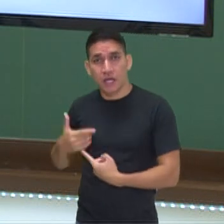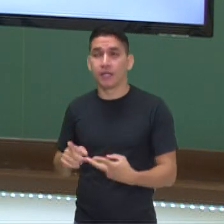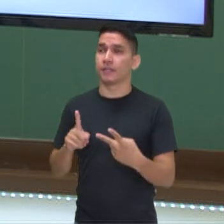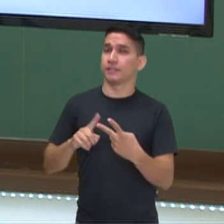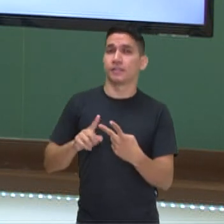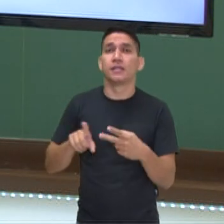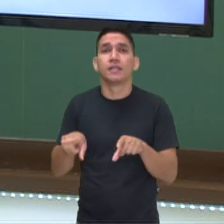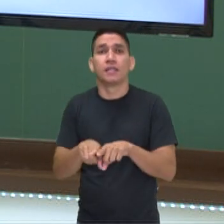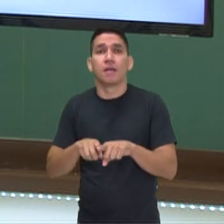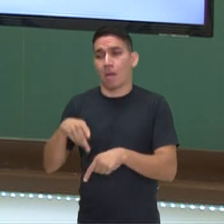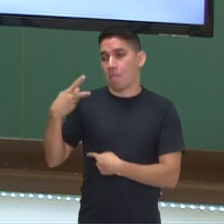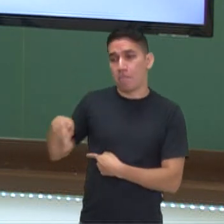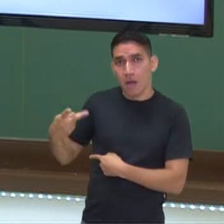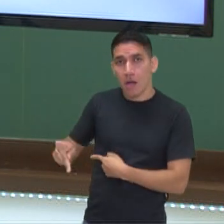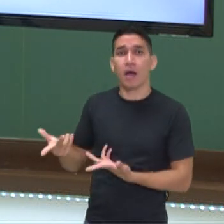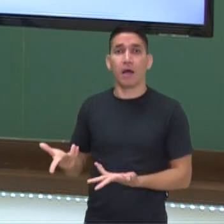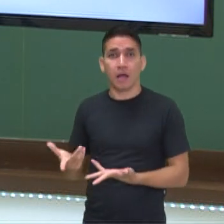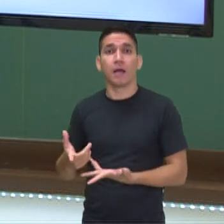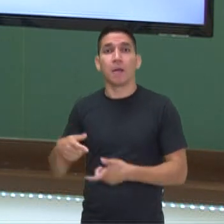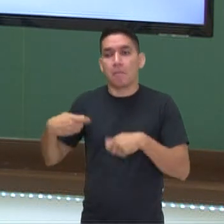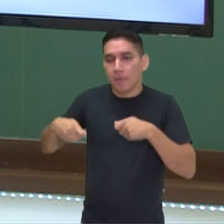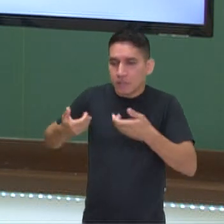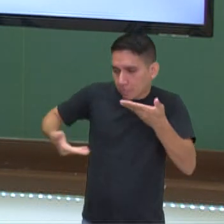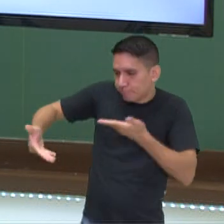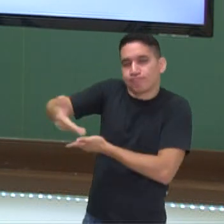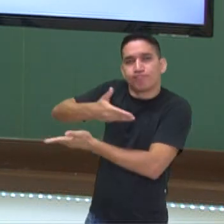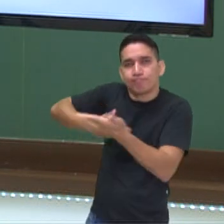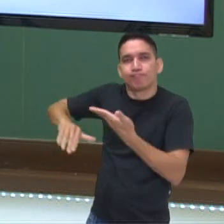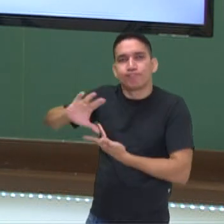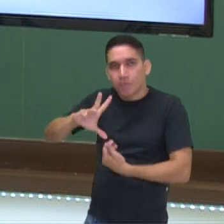com o Paraguai e a necessidade do